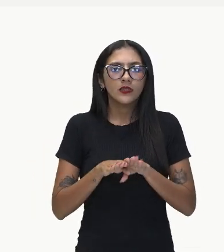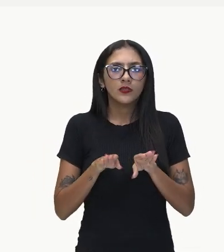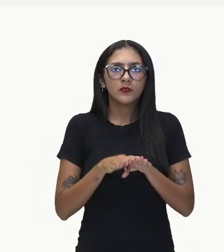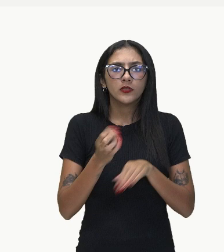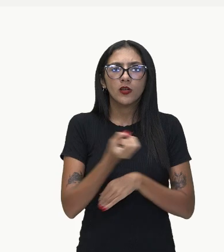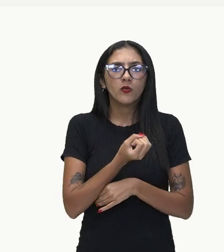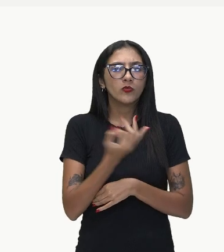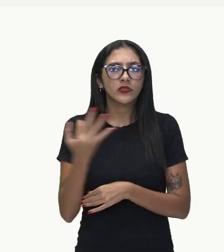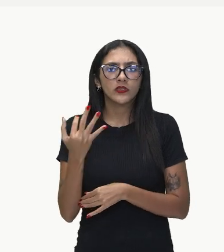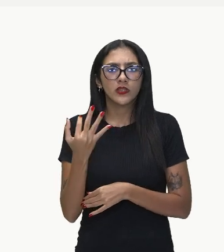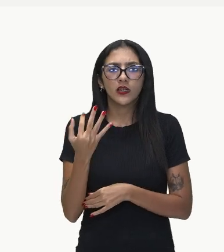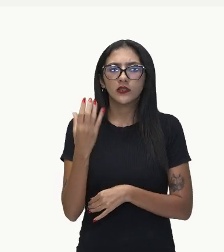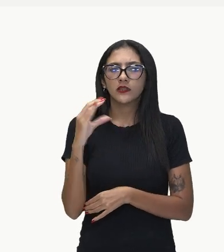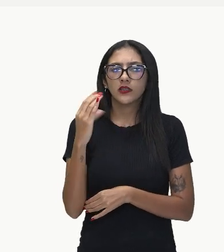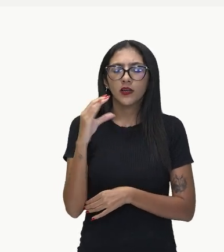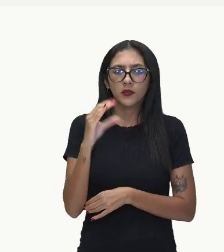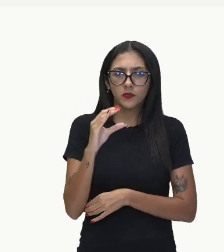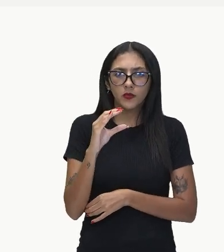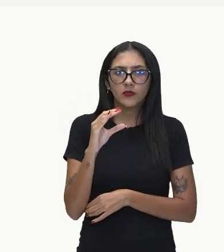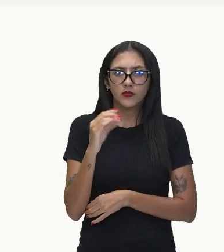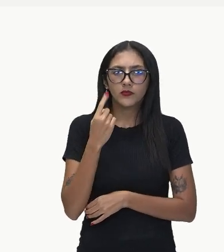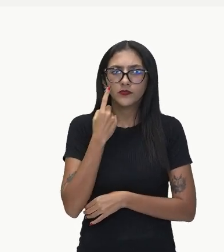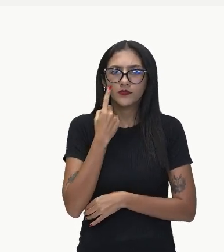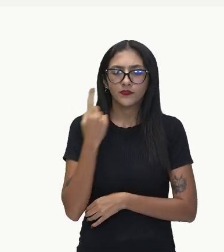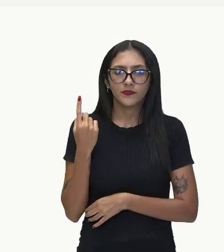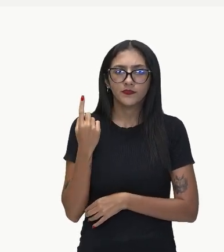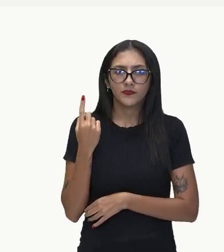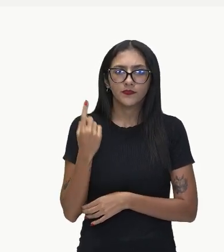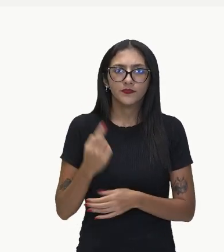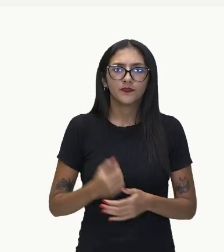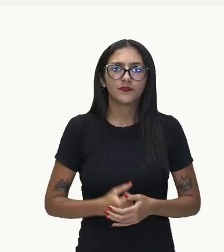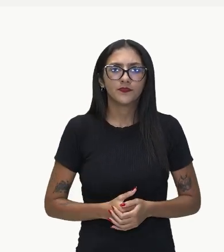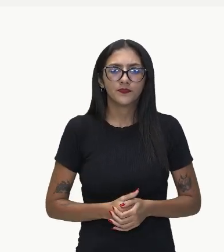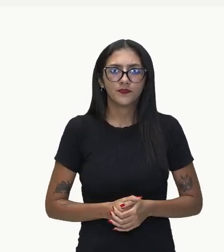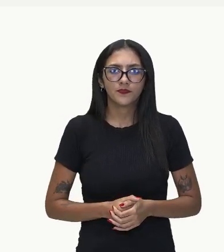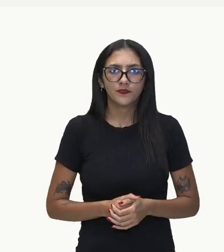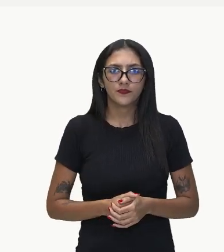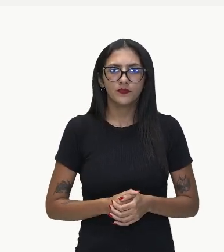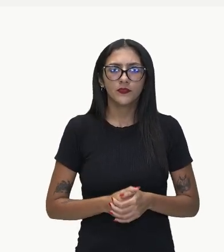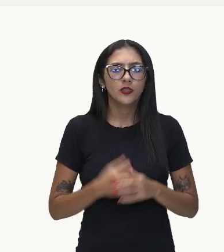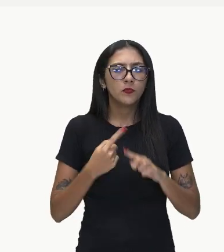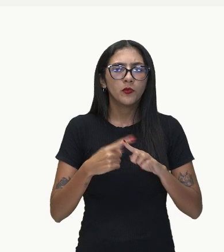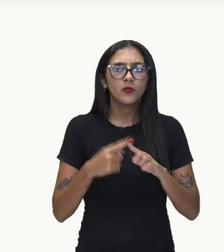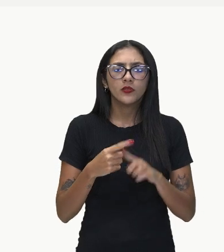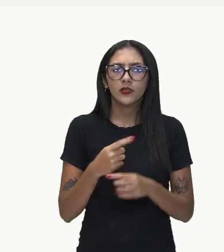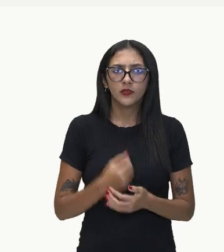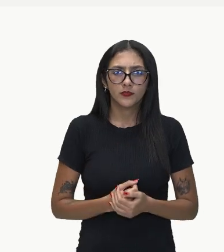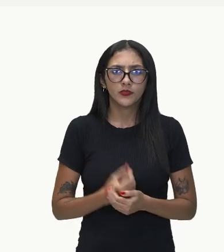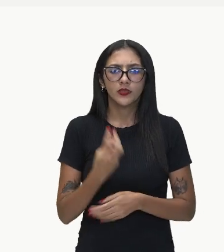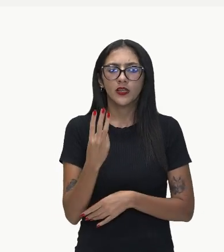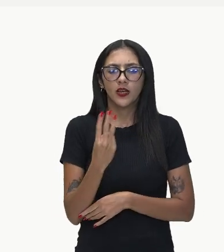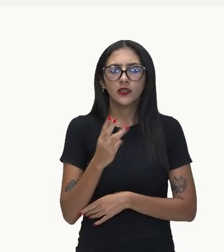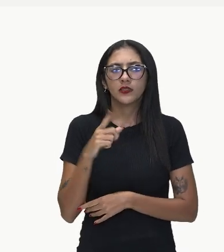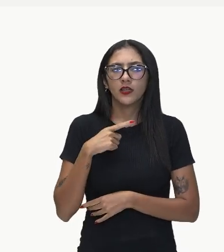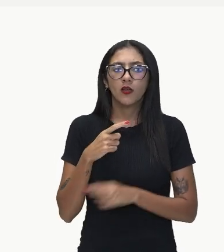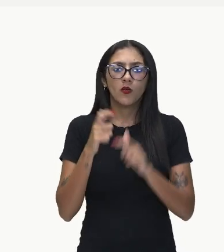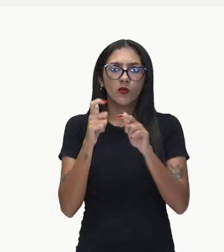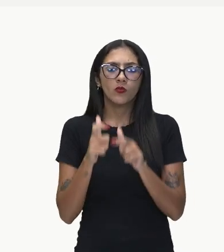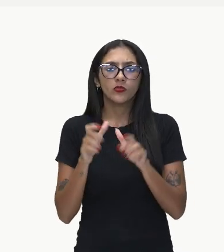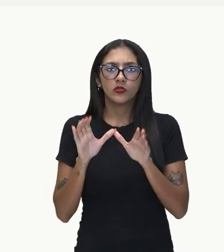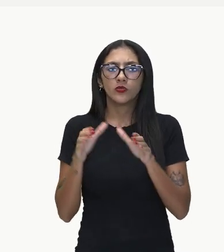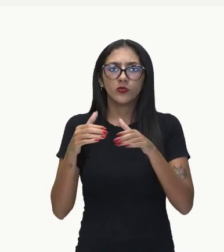né? Da cadeia principal, que é pentanona 3. 3 porque é a posição do grupo que